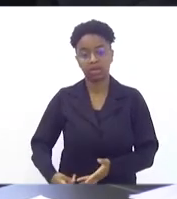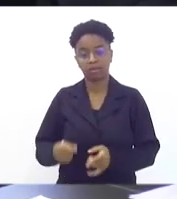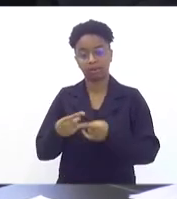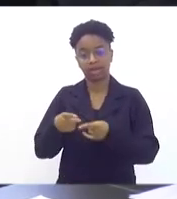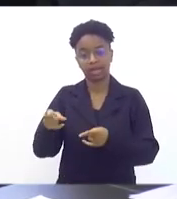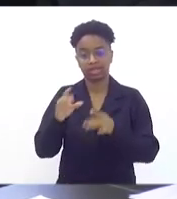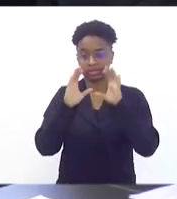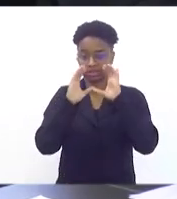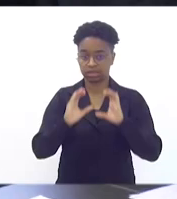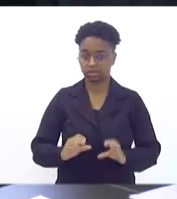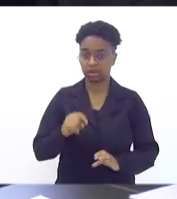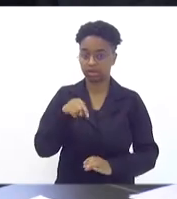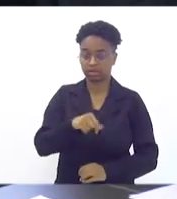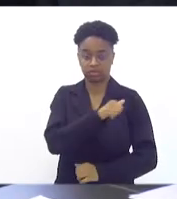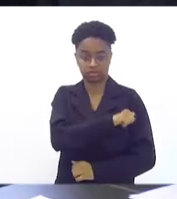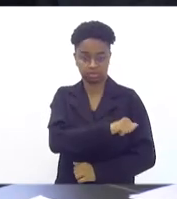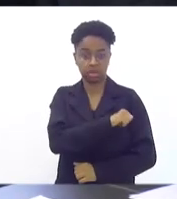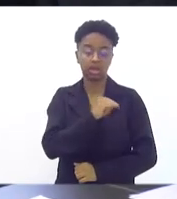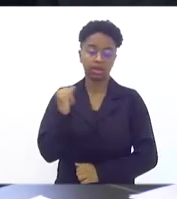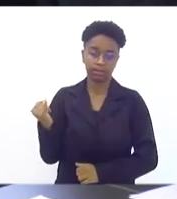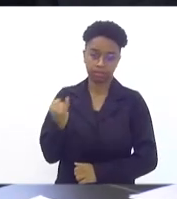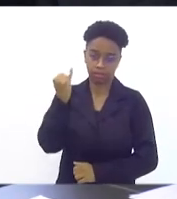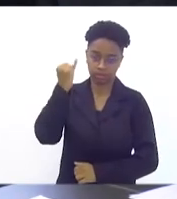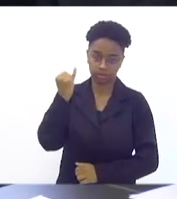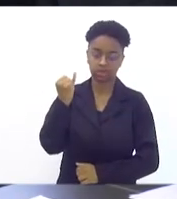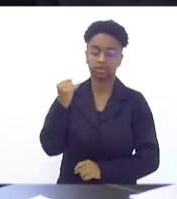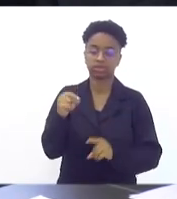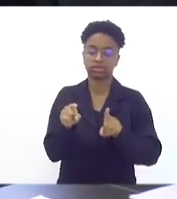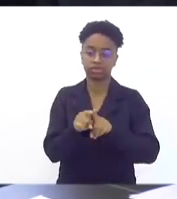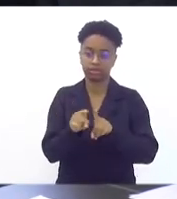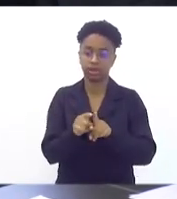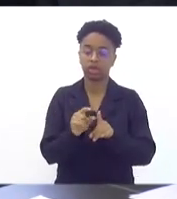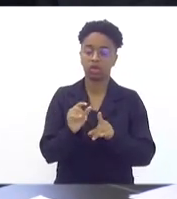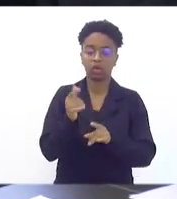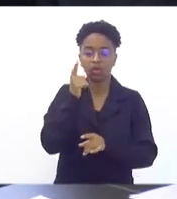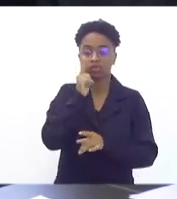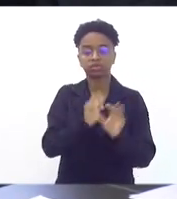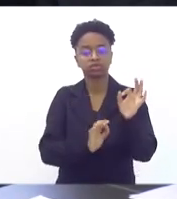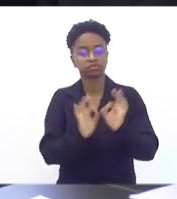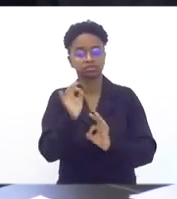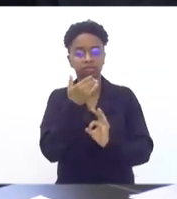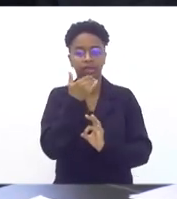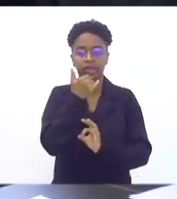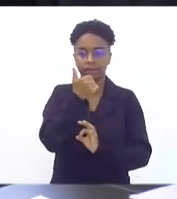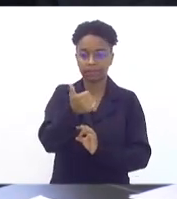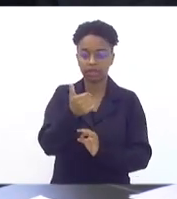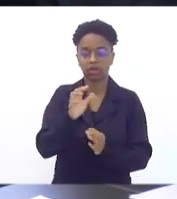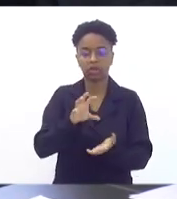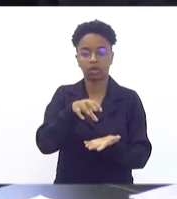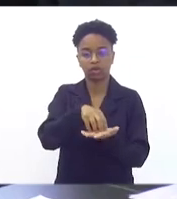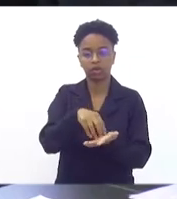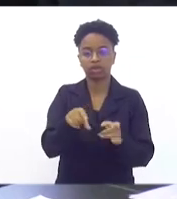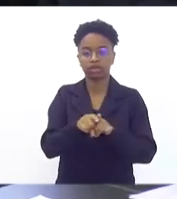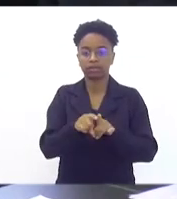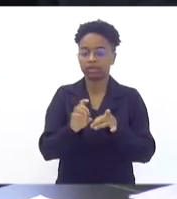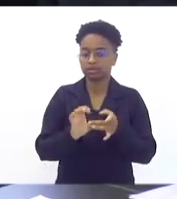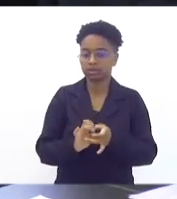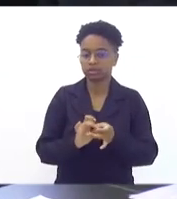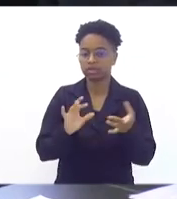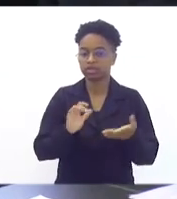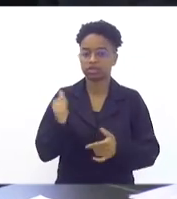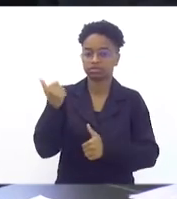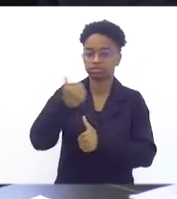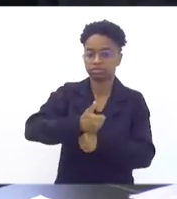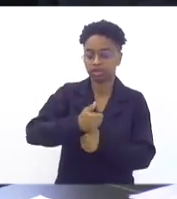vai ser importante para autarquia vai oxigenar autarquia vai permitir a Assunção de um conselheiro